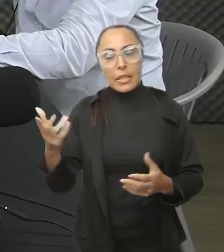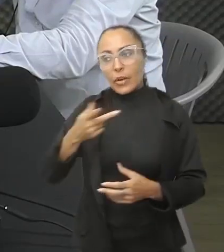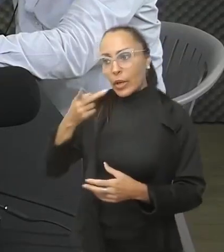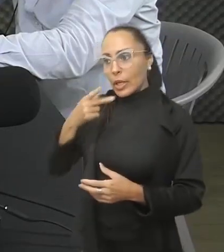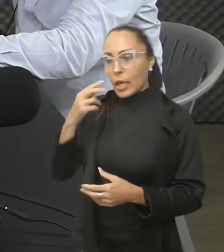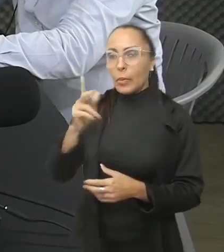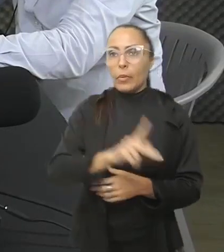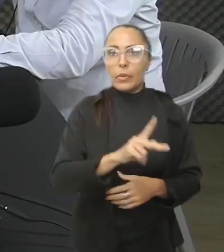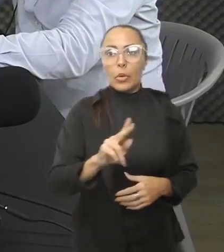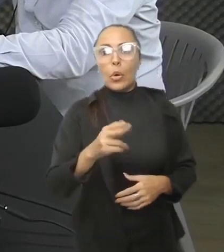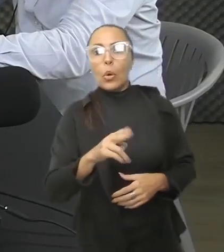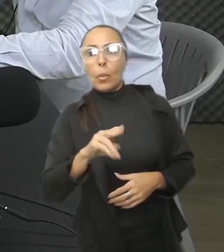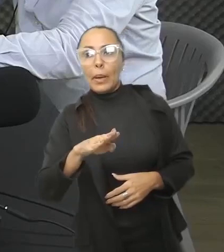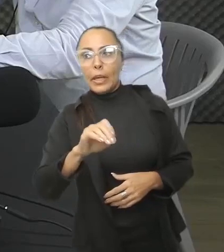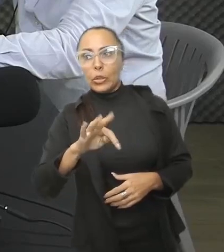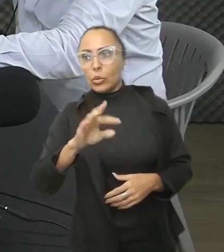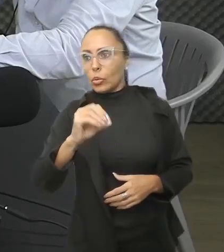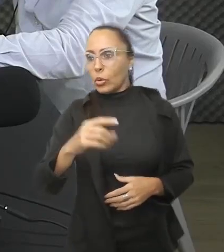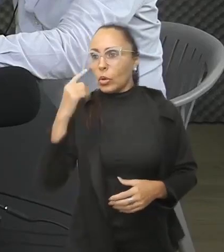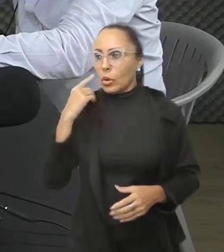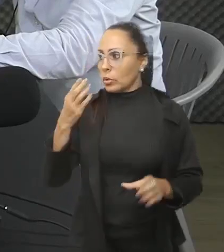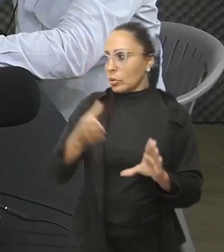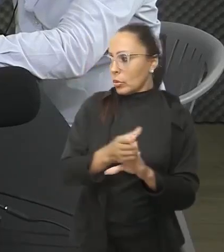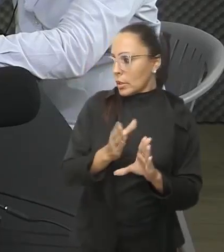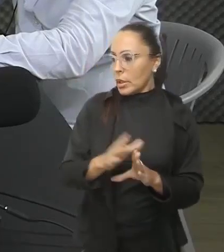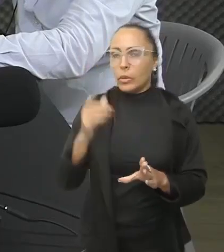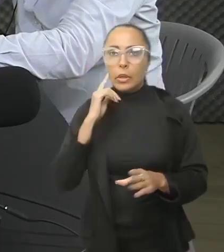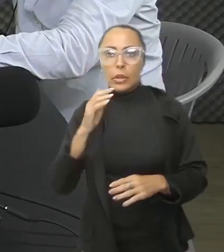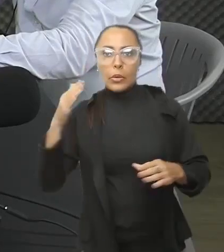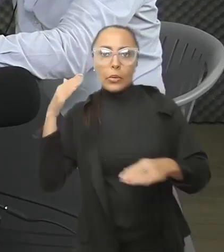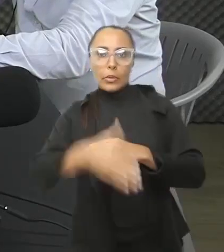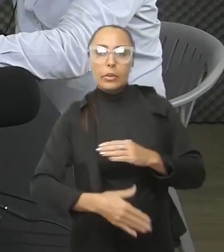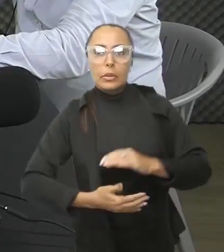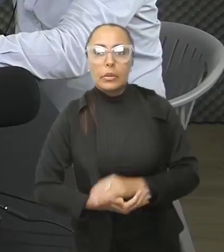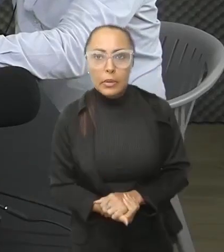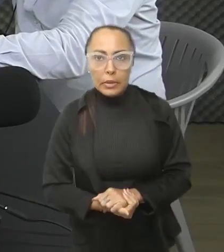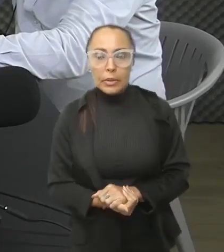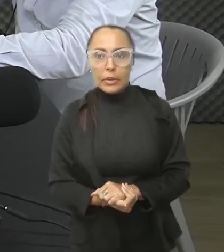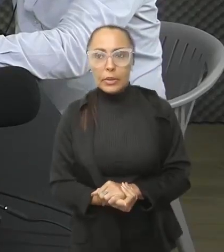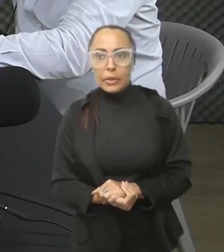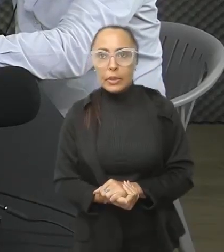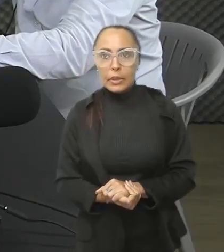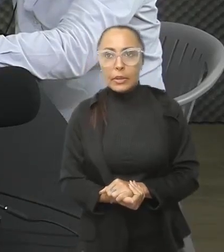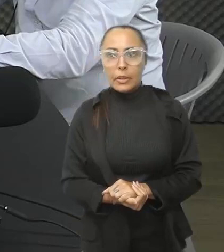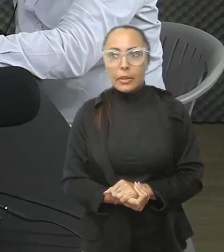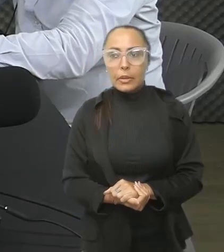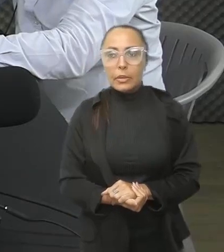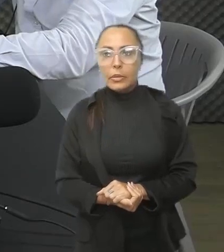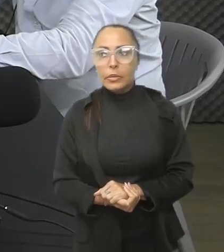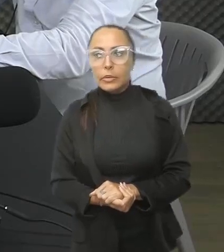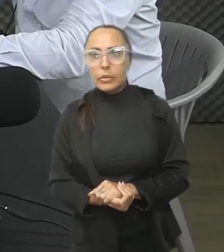Humberto, dentro desse processo do conselho tutelar, onde é que entra a universidade? A experiência, eu posso